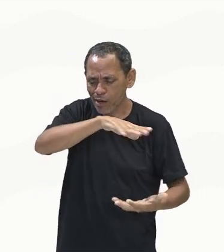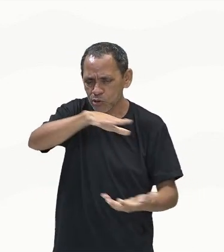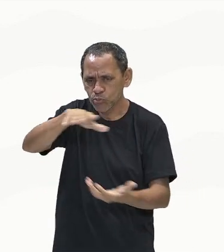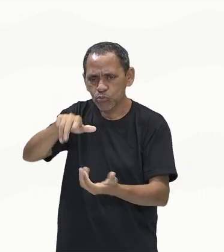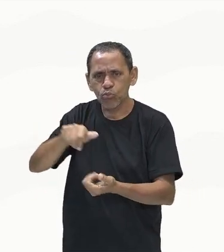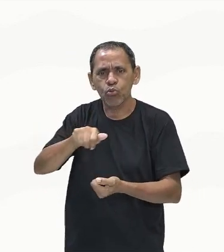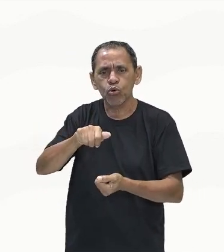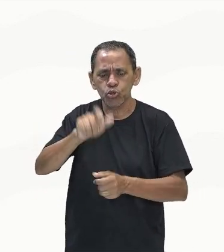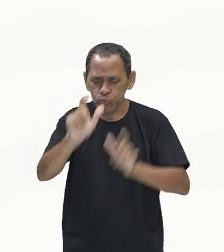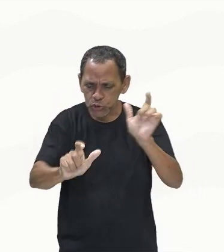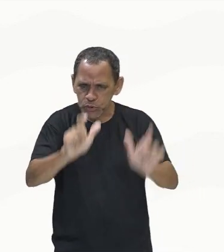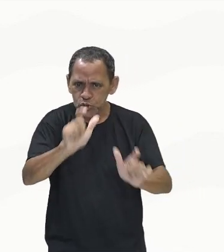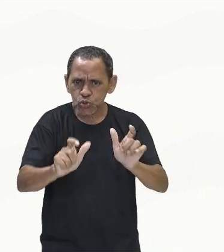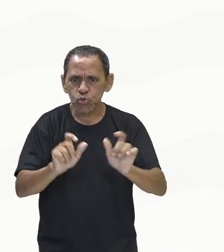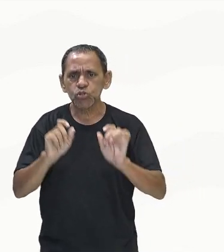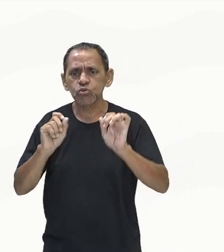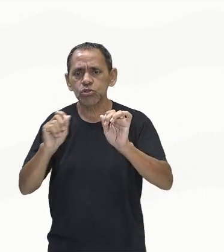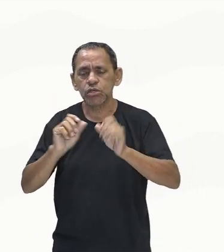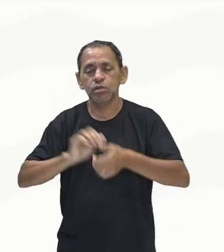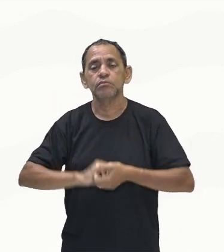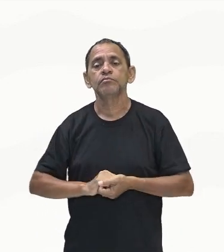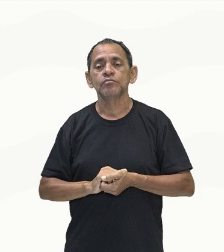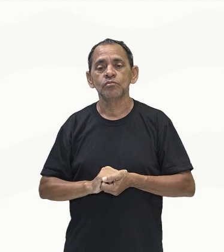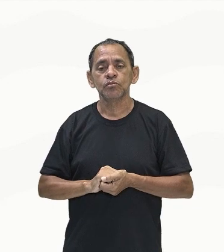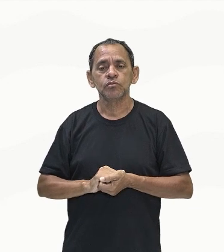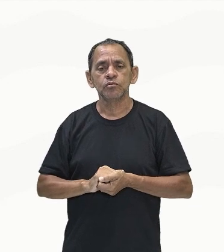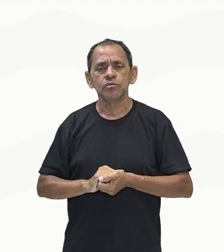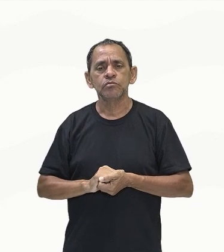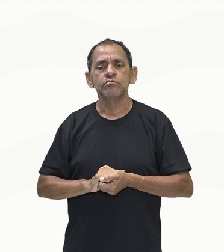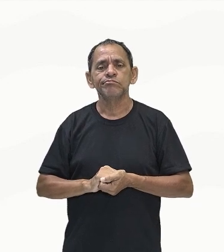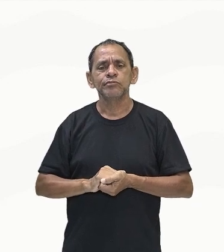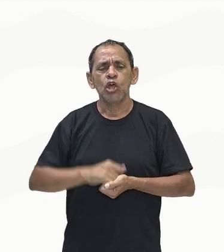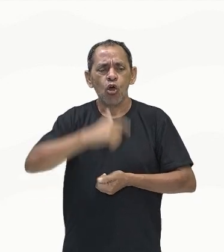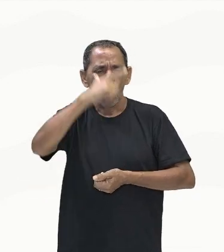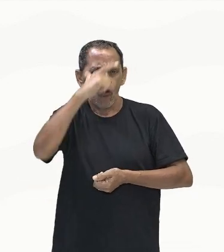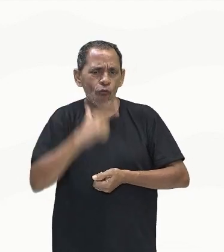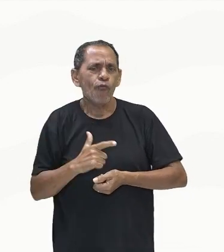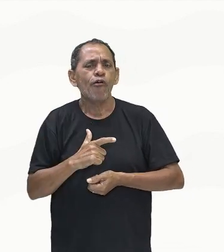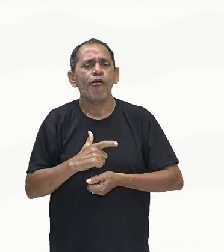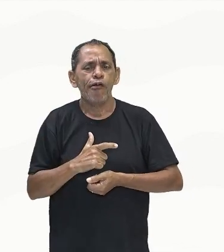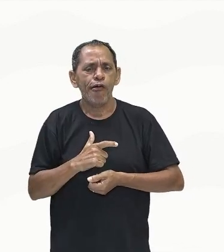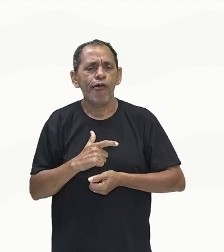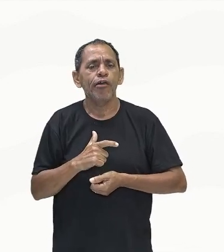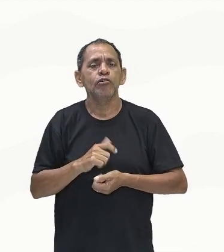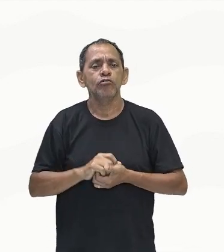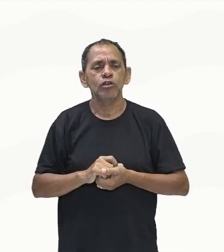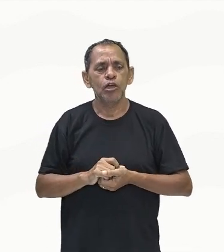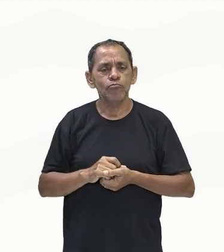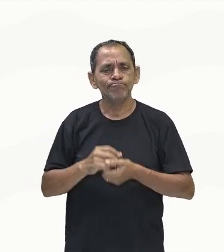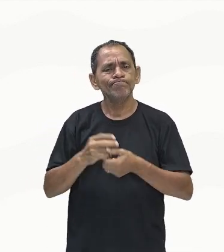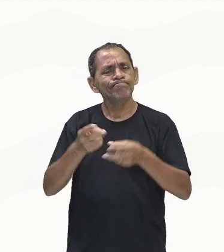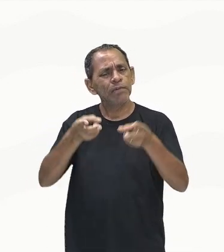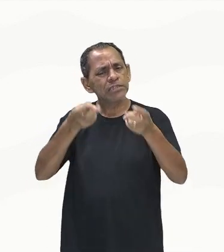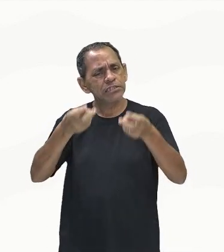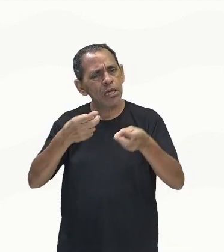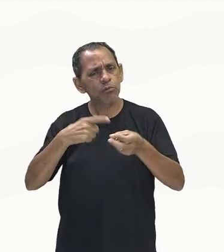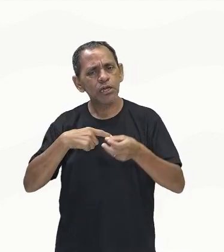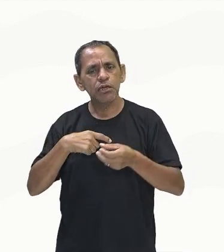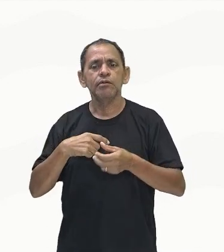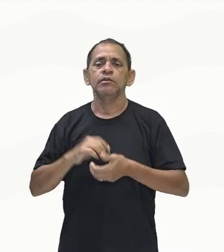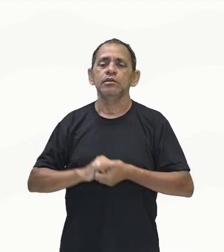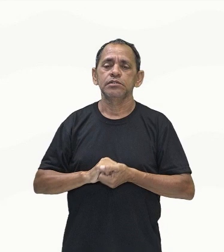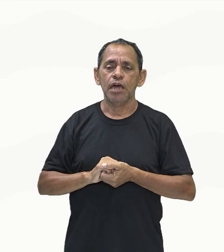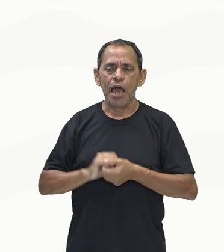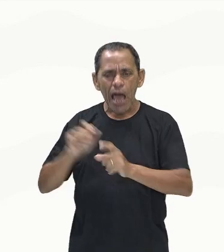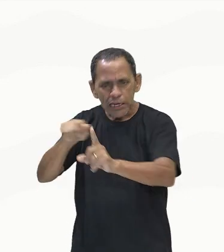gente, são, né, já aquelas pessoas que têm essa veia mais social, né, desenvolvida, né, porque aí acaba